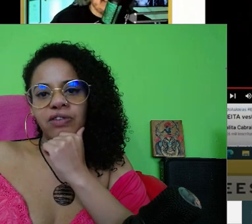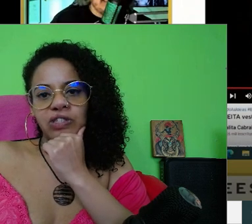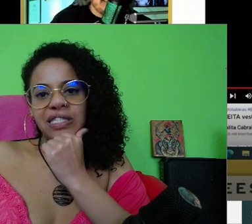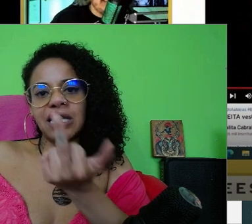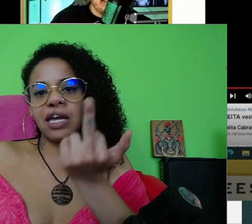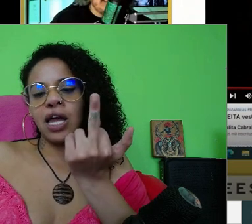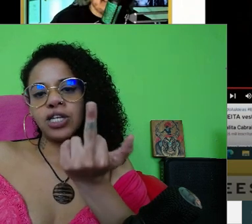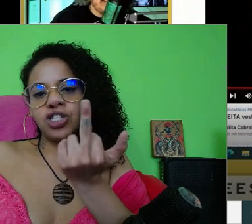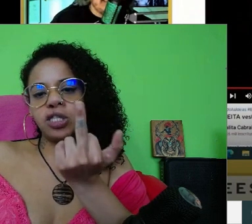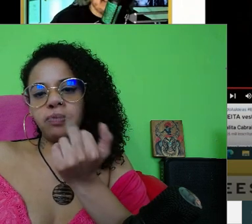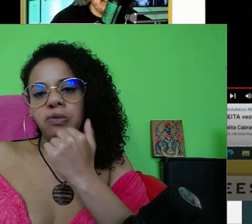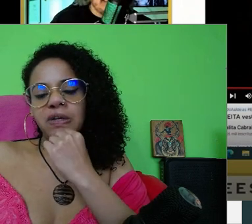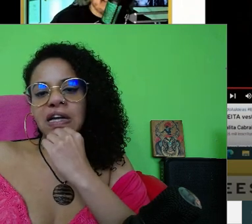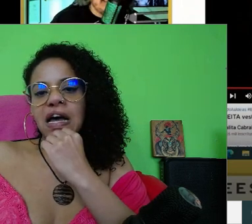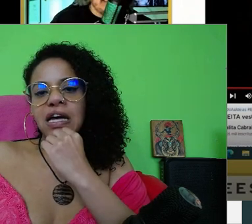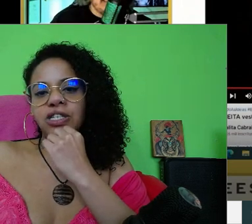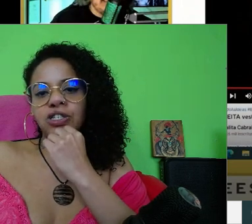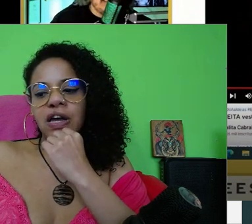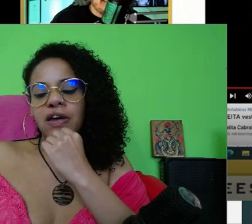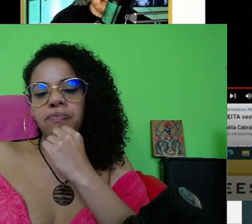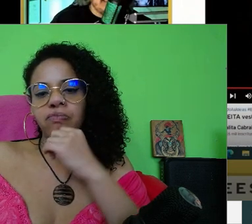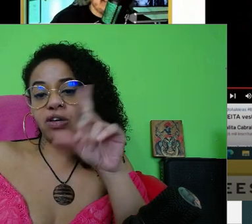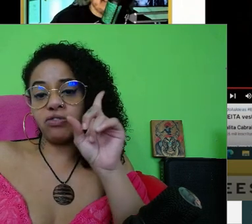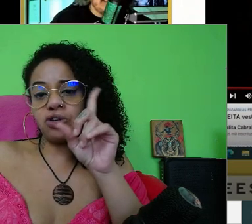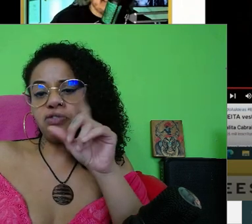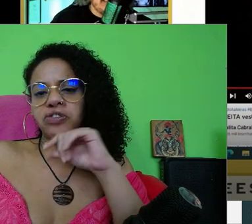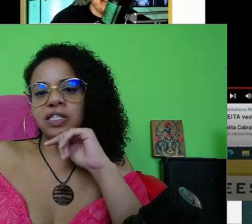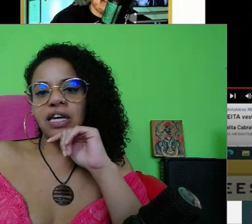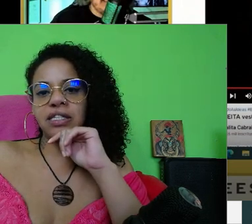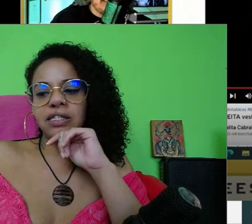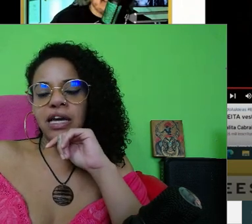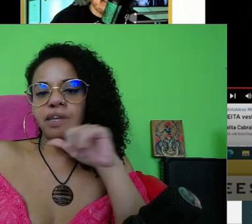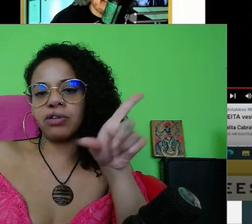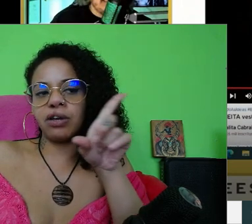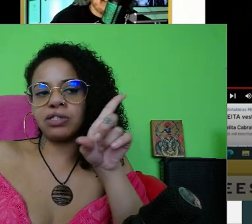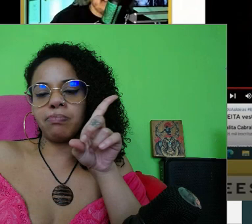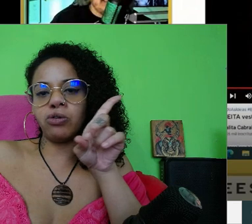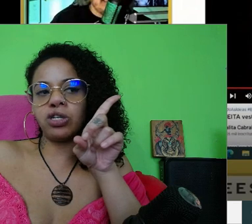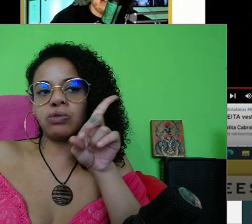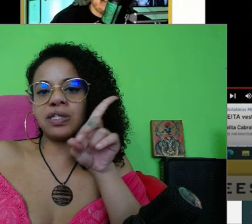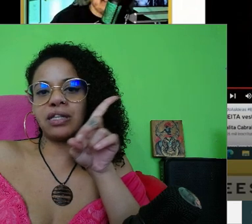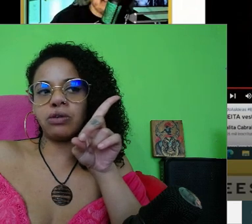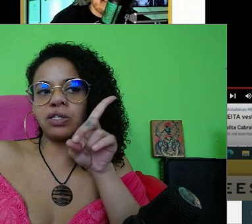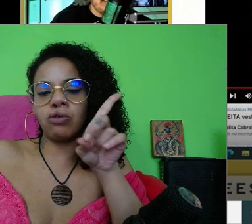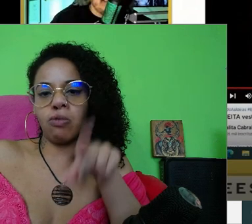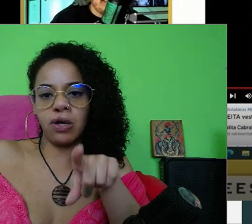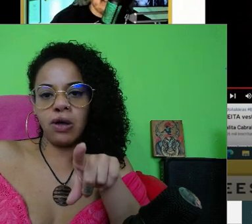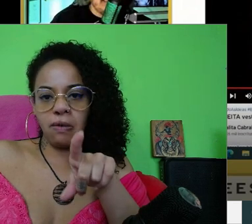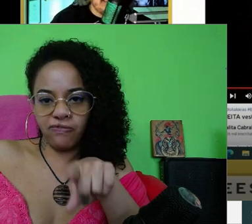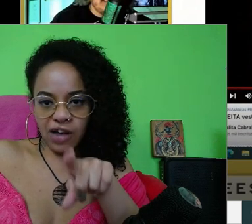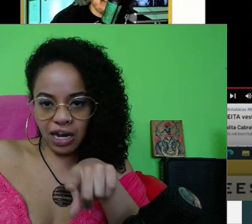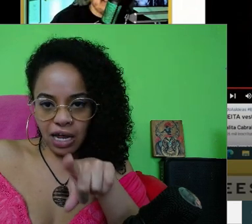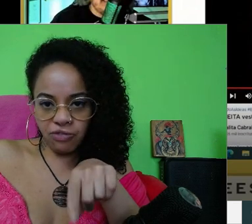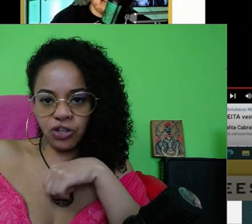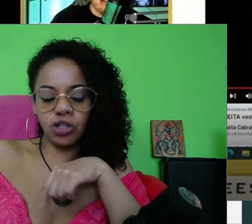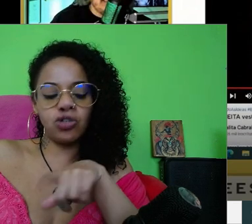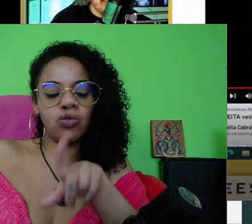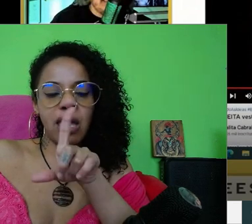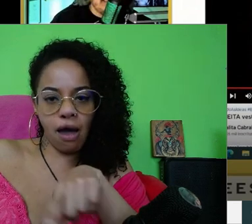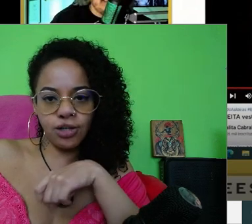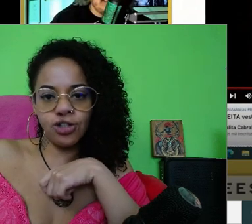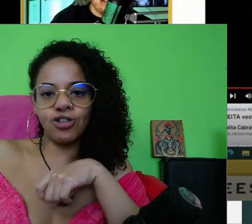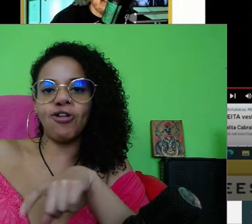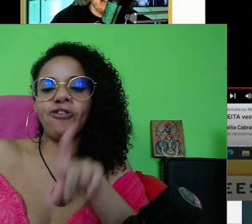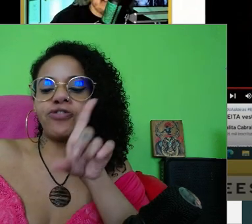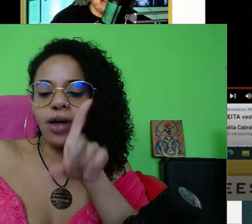pessoa que eu falei que vocês têm disponibilidade né e eu digo vocês né eu quero saber onde que eu tenho seu nome vai lá no vídeo